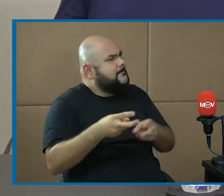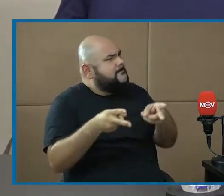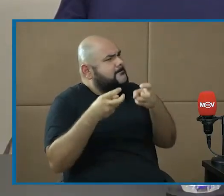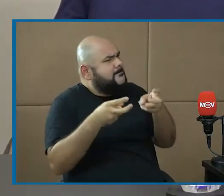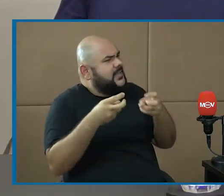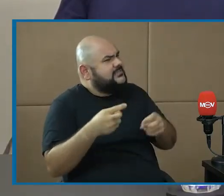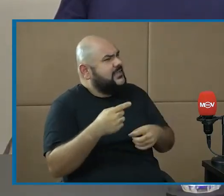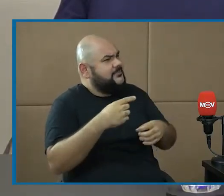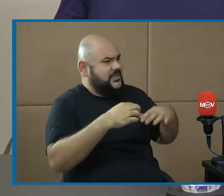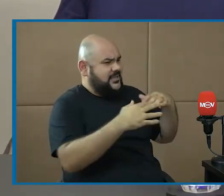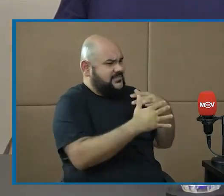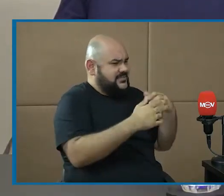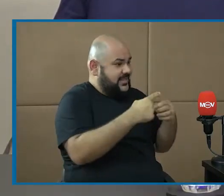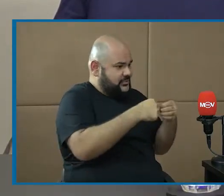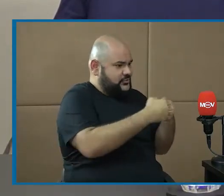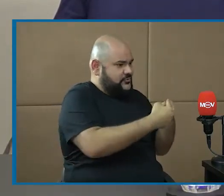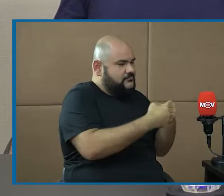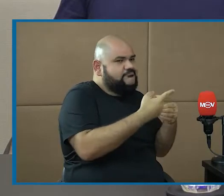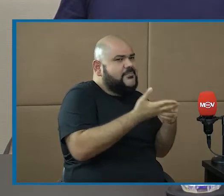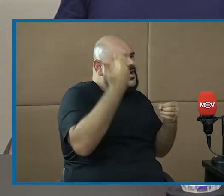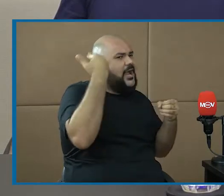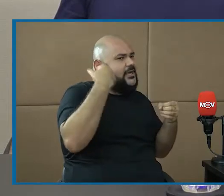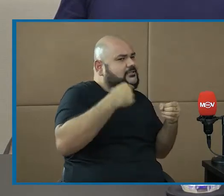do interior até uma capital, né,